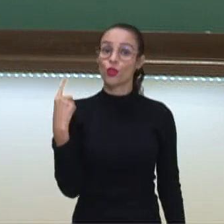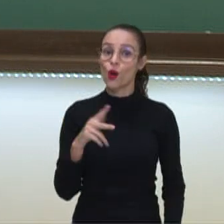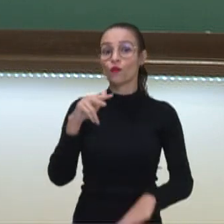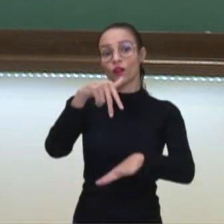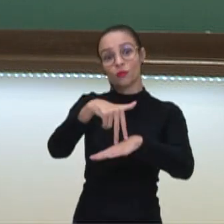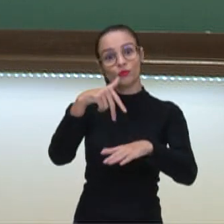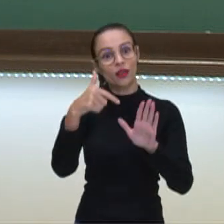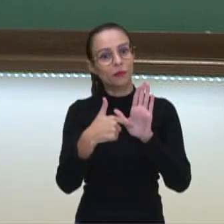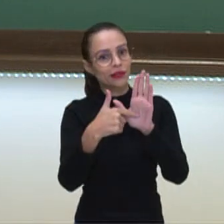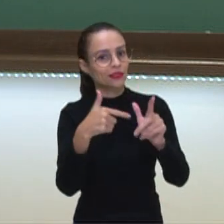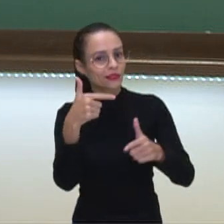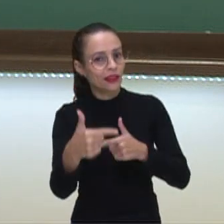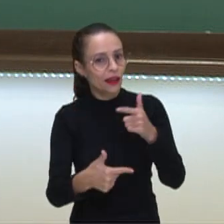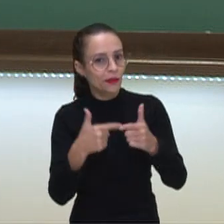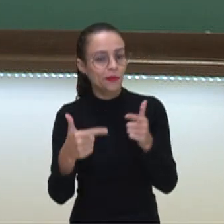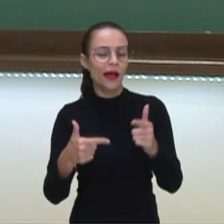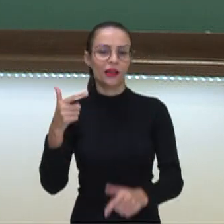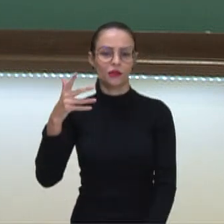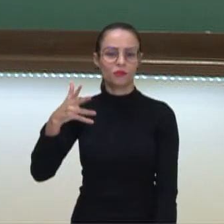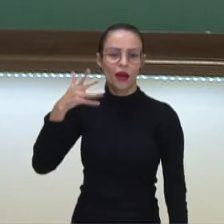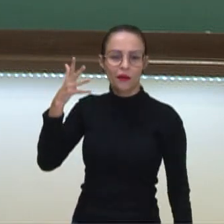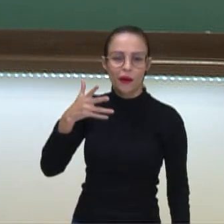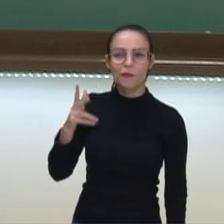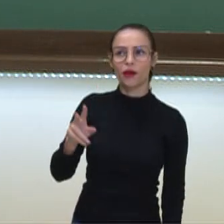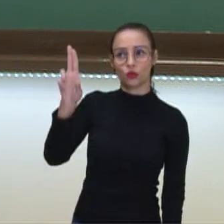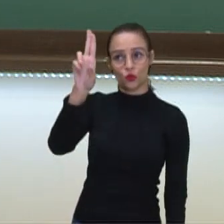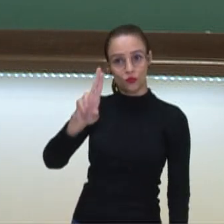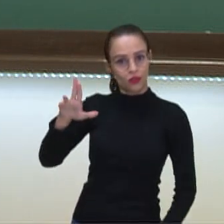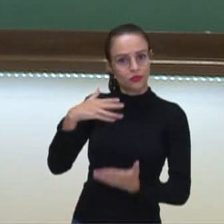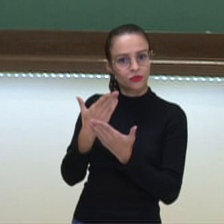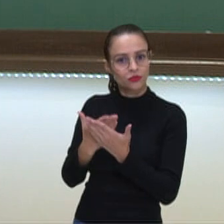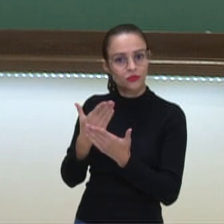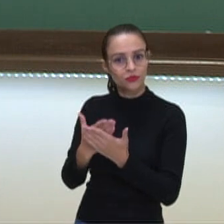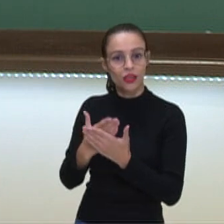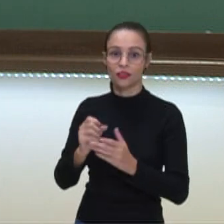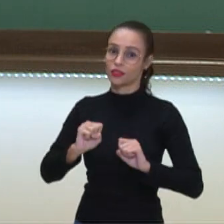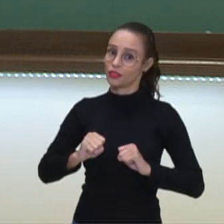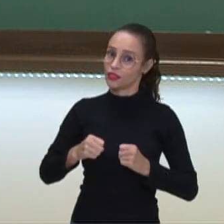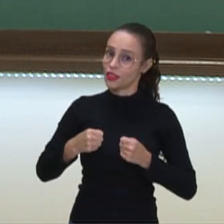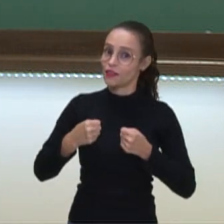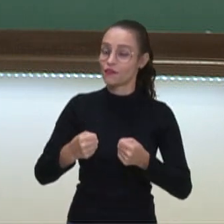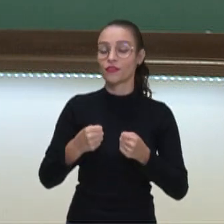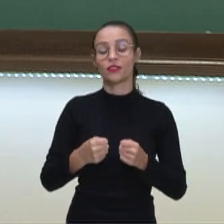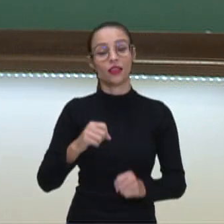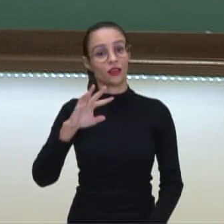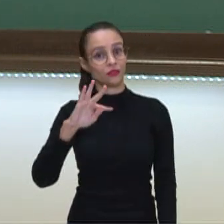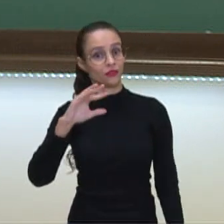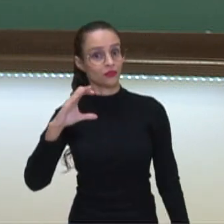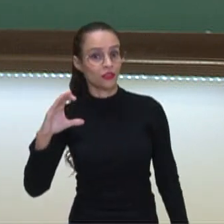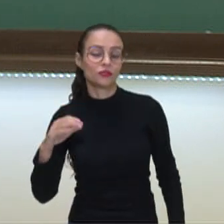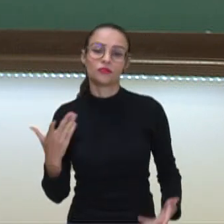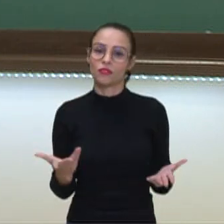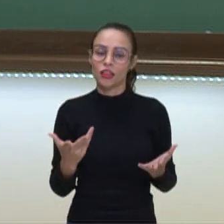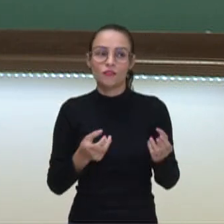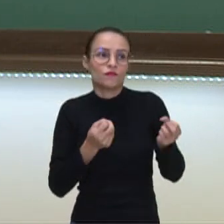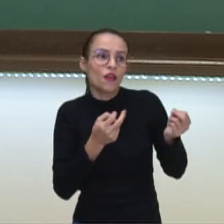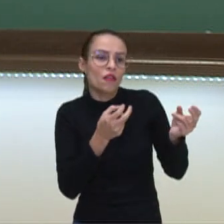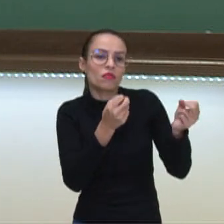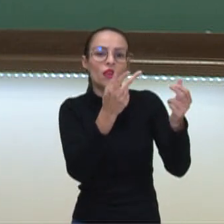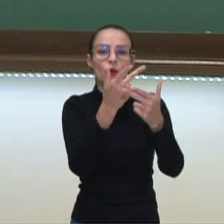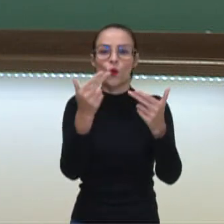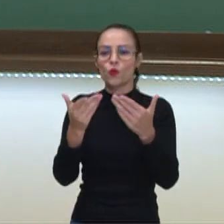trabalhos escolares, comunicação oral na universidade, né? Defender o nosso projeto de pesquisa, vender